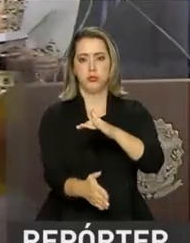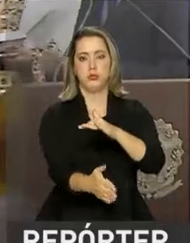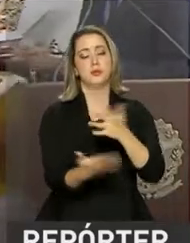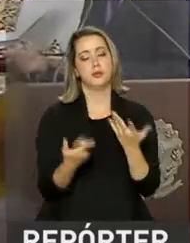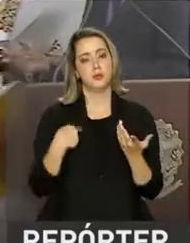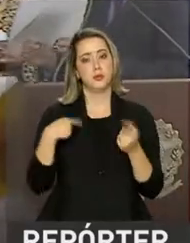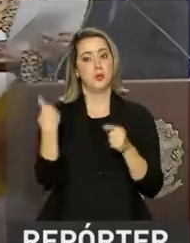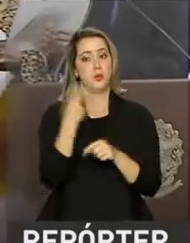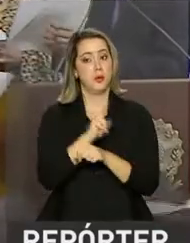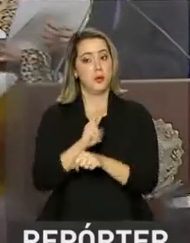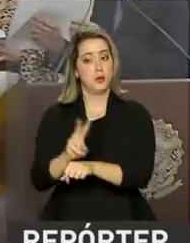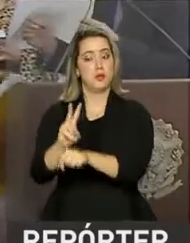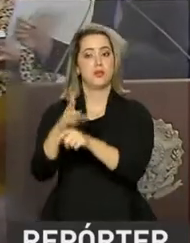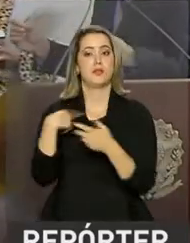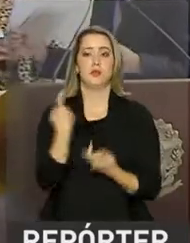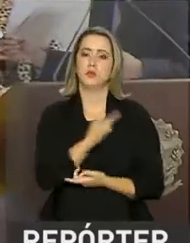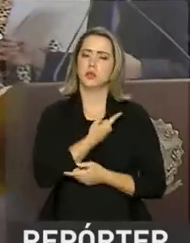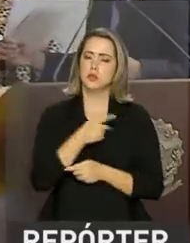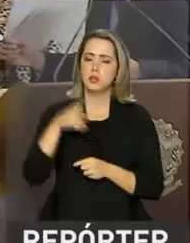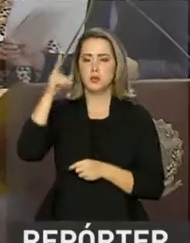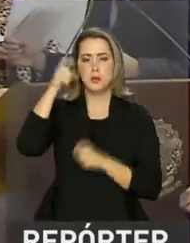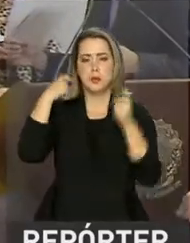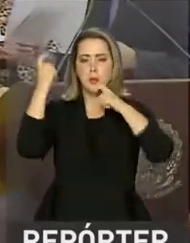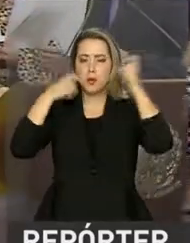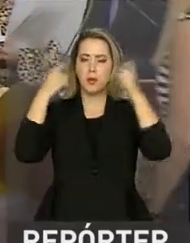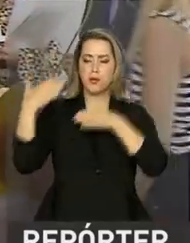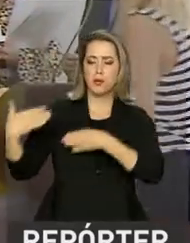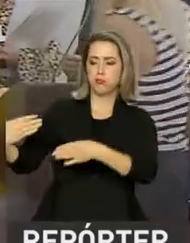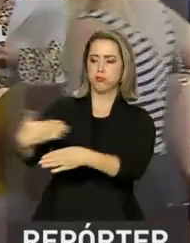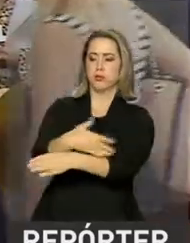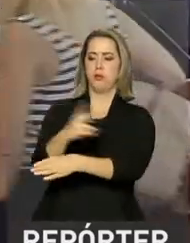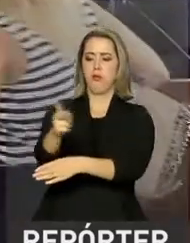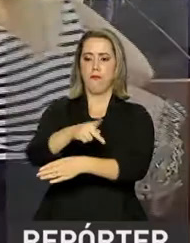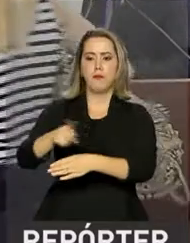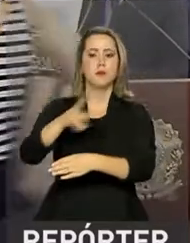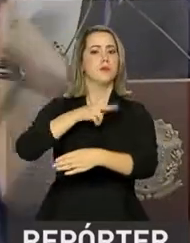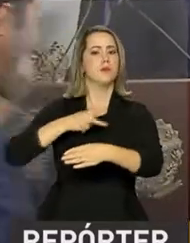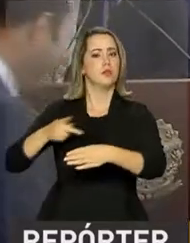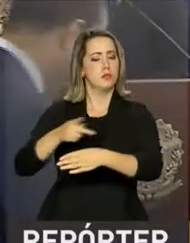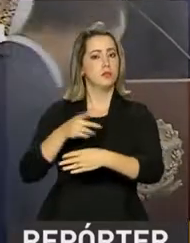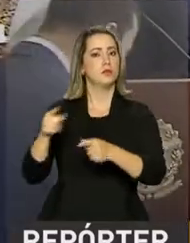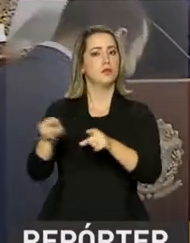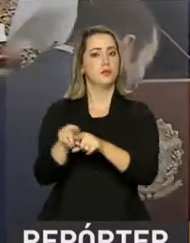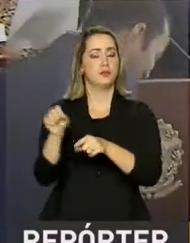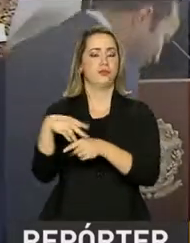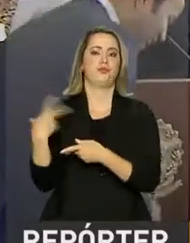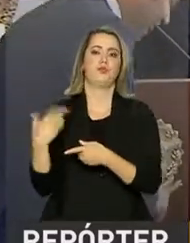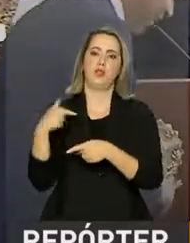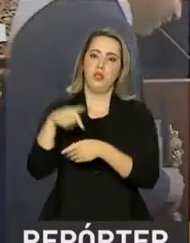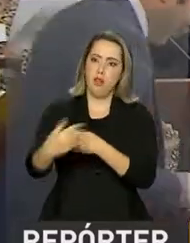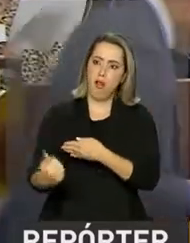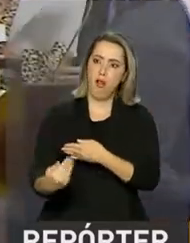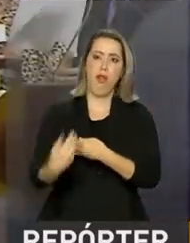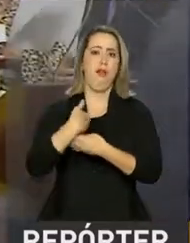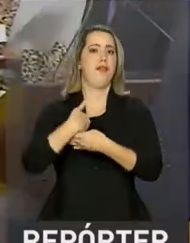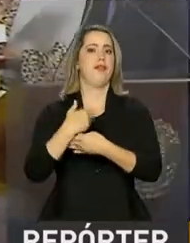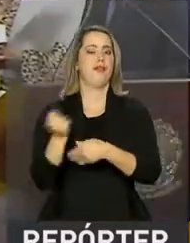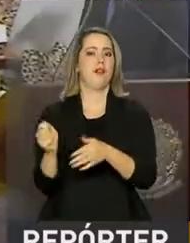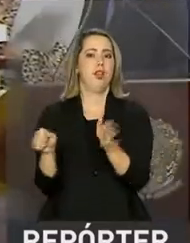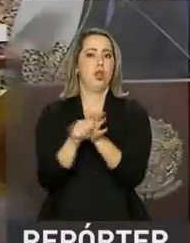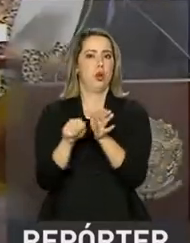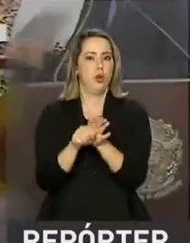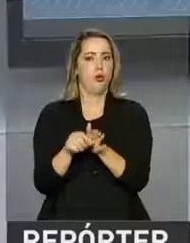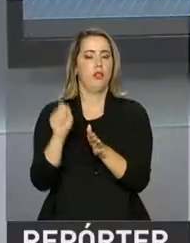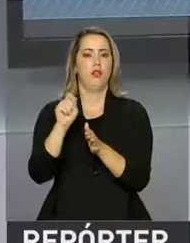grande preocupação com as fronteiras, porque de lá vem drogas, vem armas, descaminho, contrabando, inclusive tráfico de